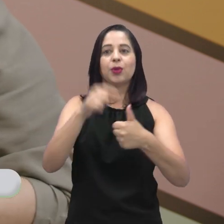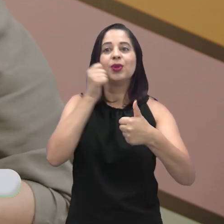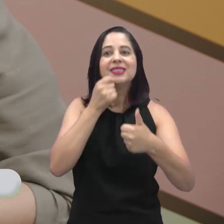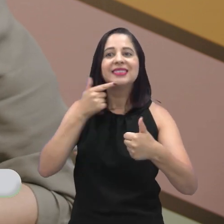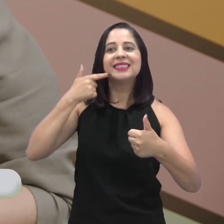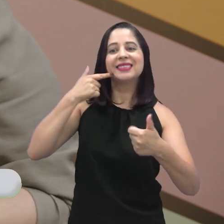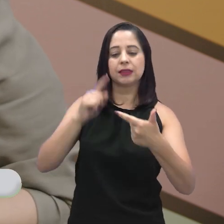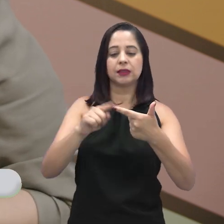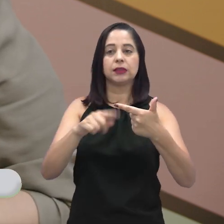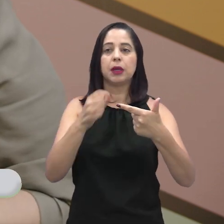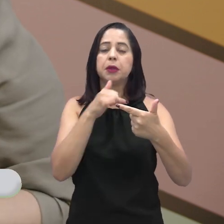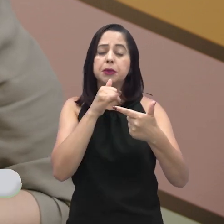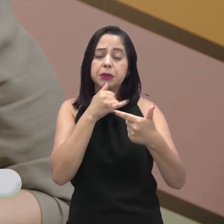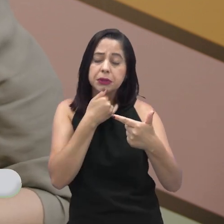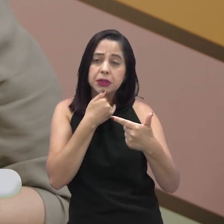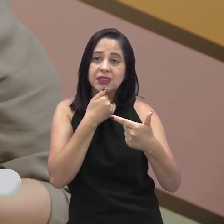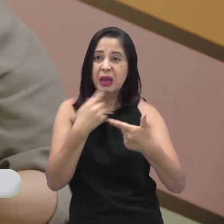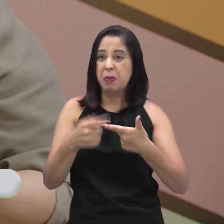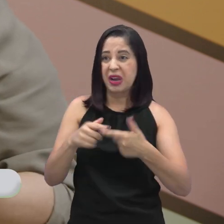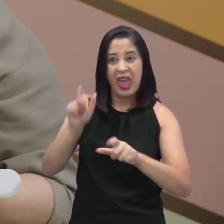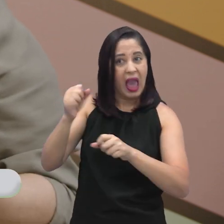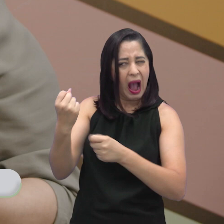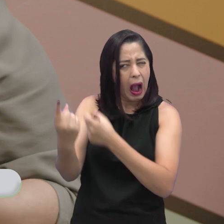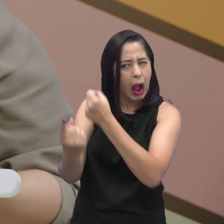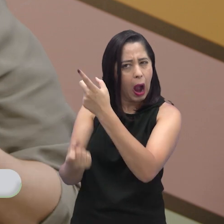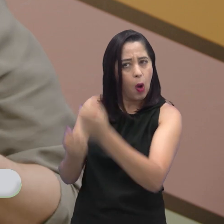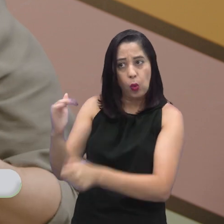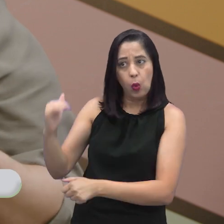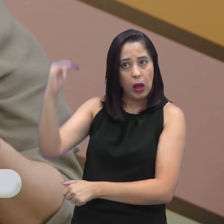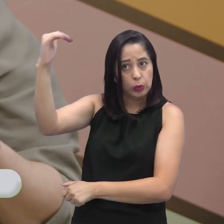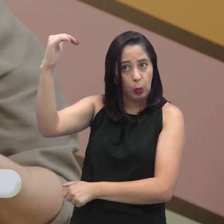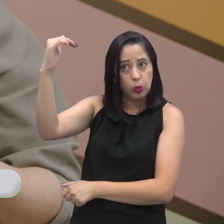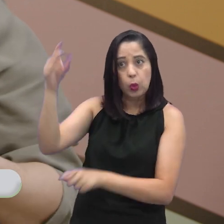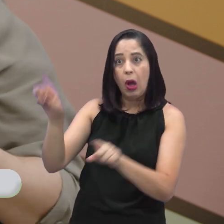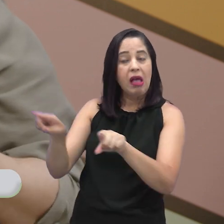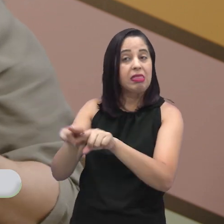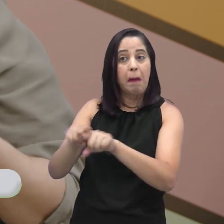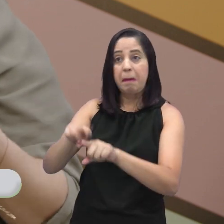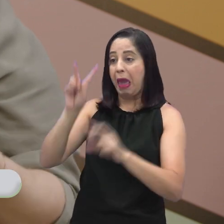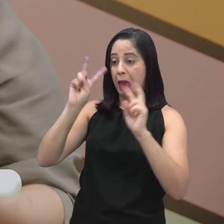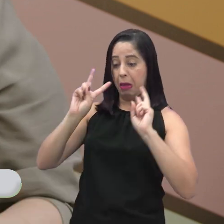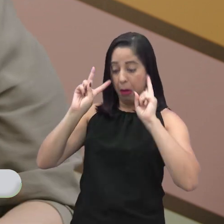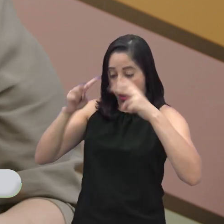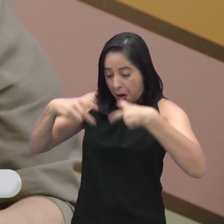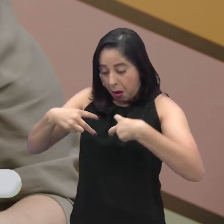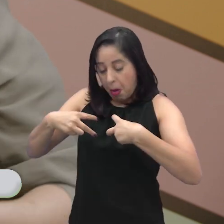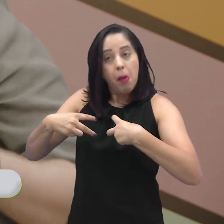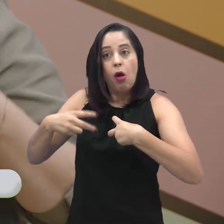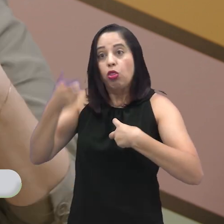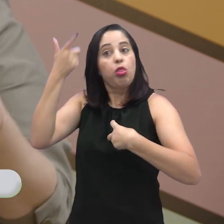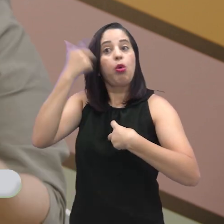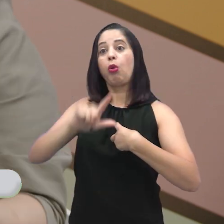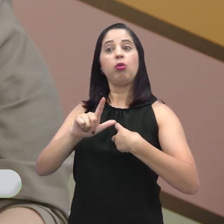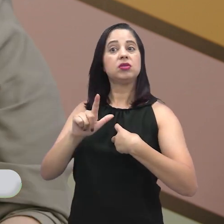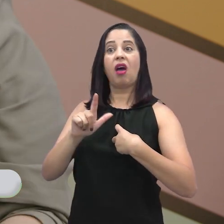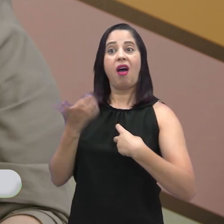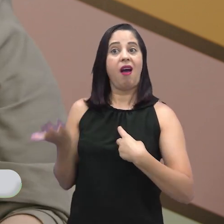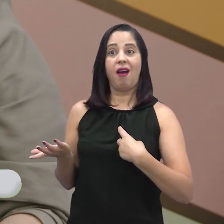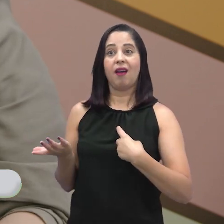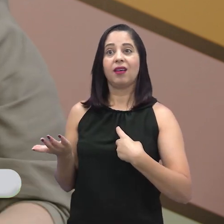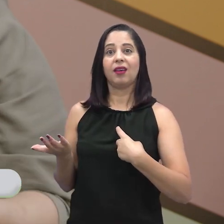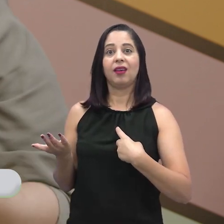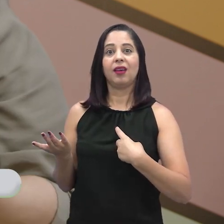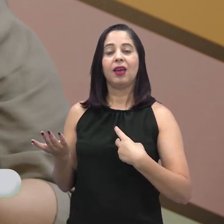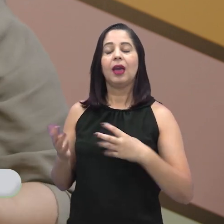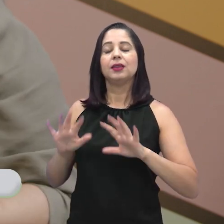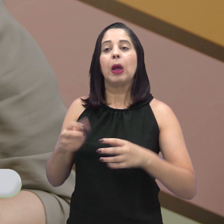mesmo não têm muito essa consciência, né? Então, começar desse básico, né, de quem eu sou e o que eu estou sentindo e como eu vou expressar